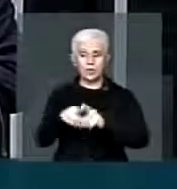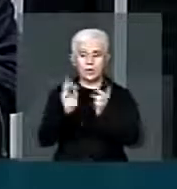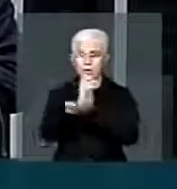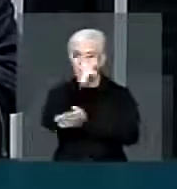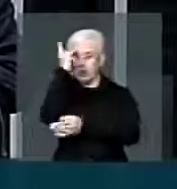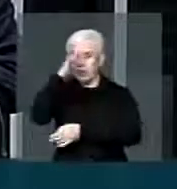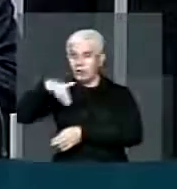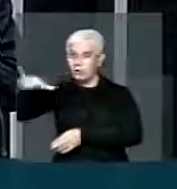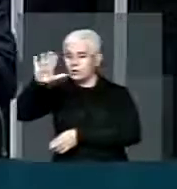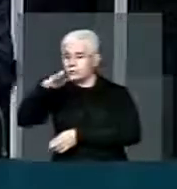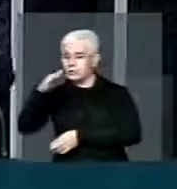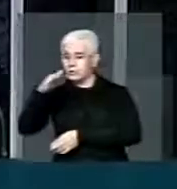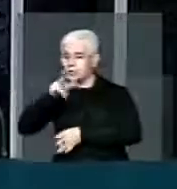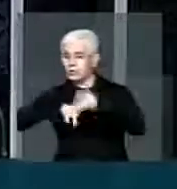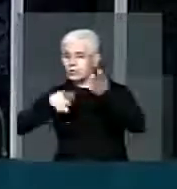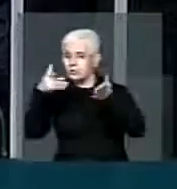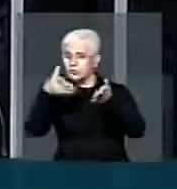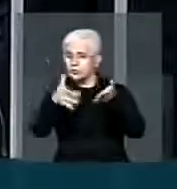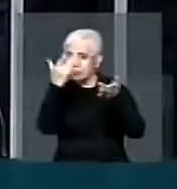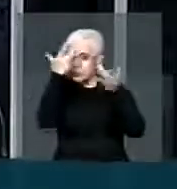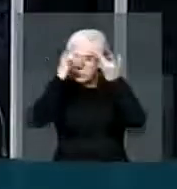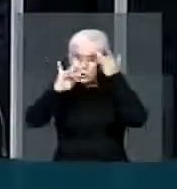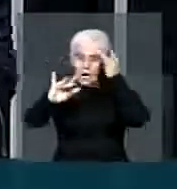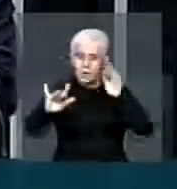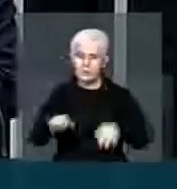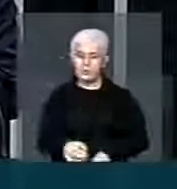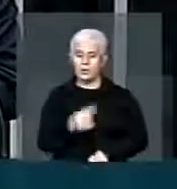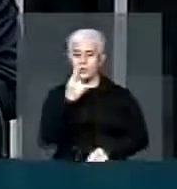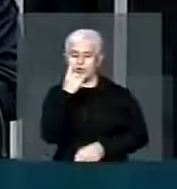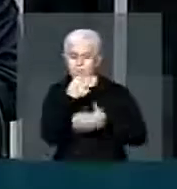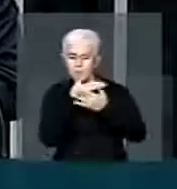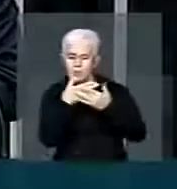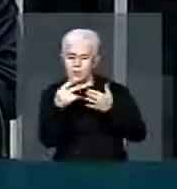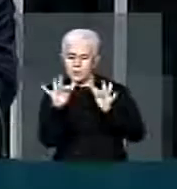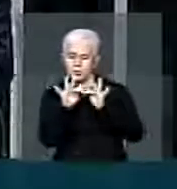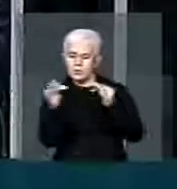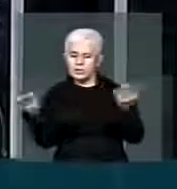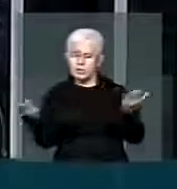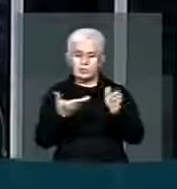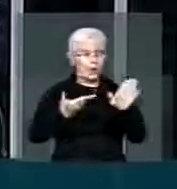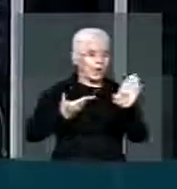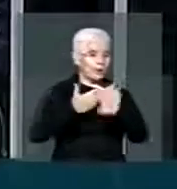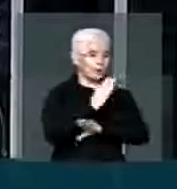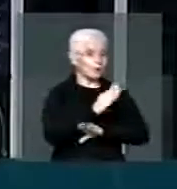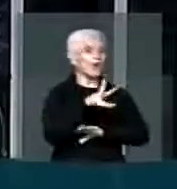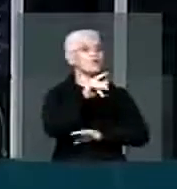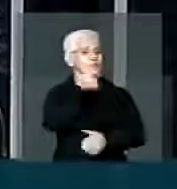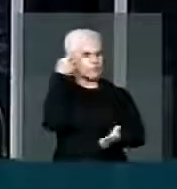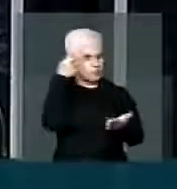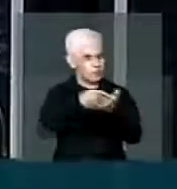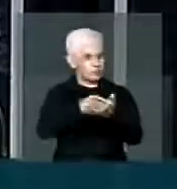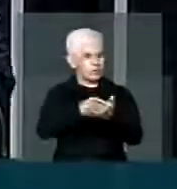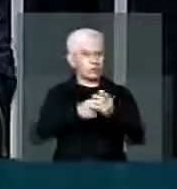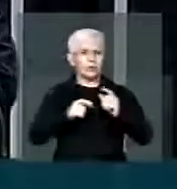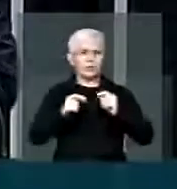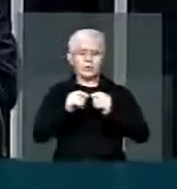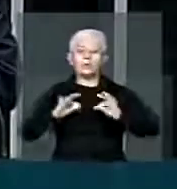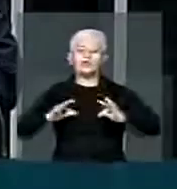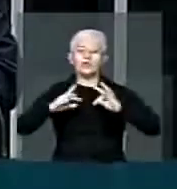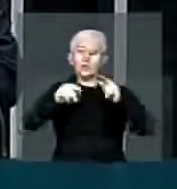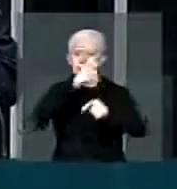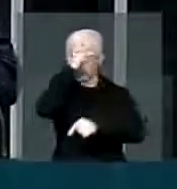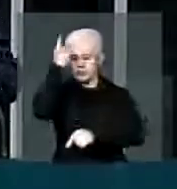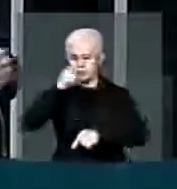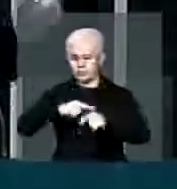sabem. Uma pequena medida aprovada por nós hoje obrigará que o proprietário